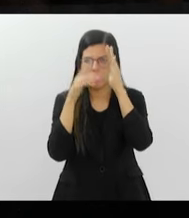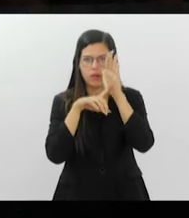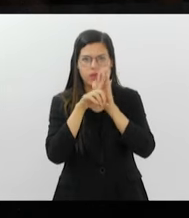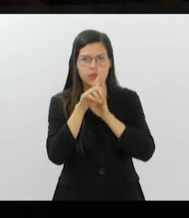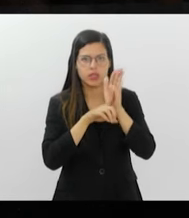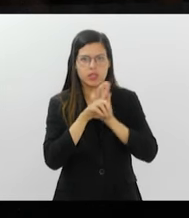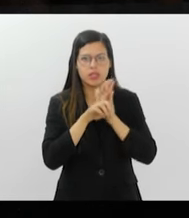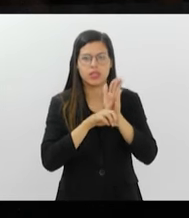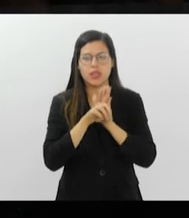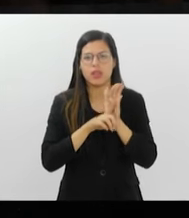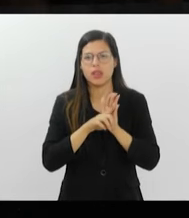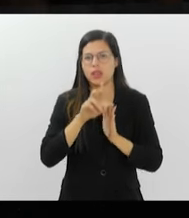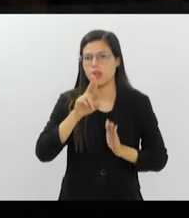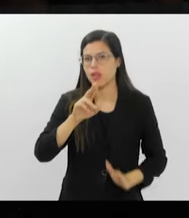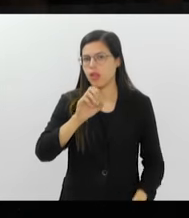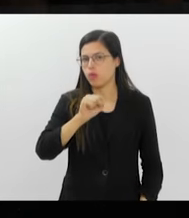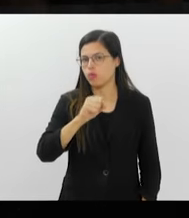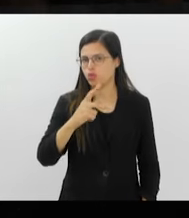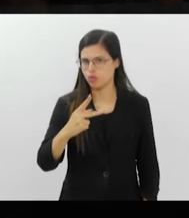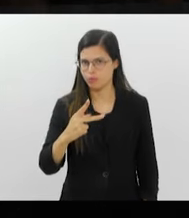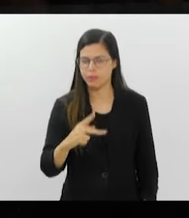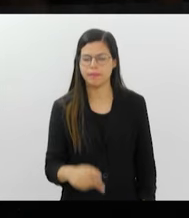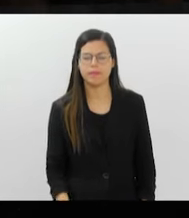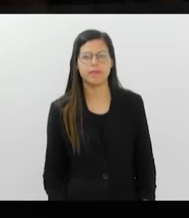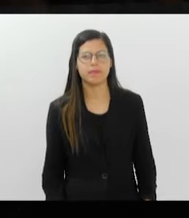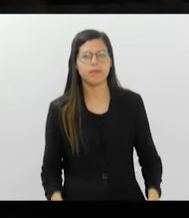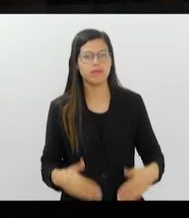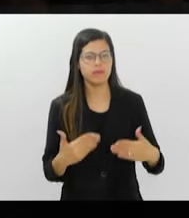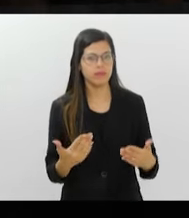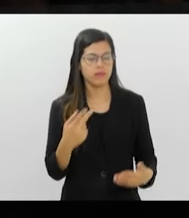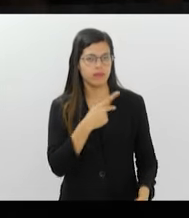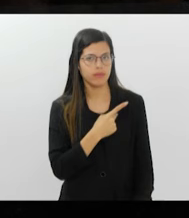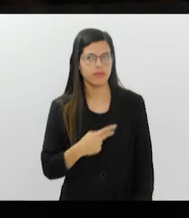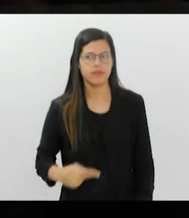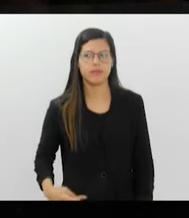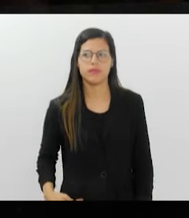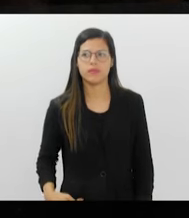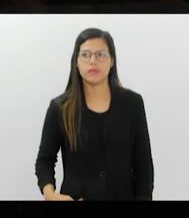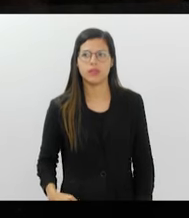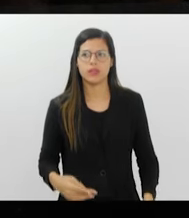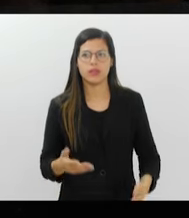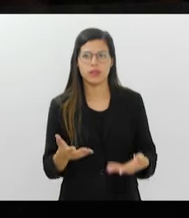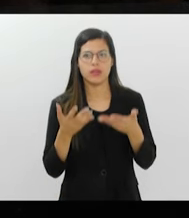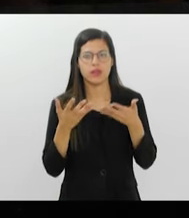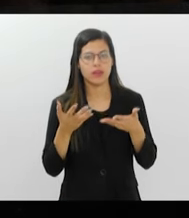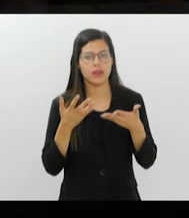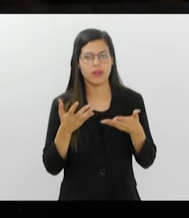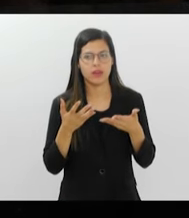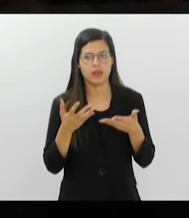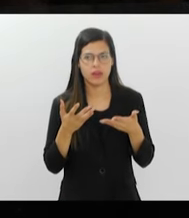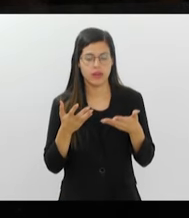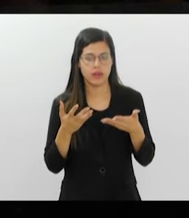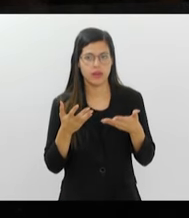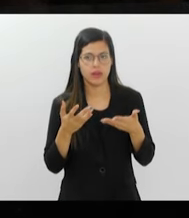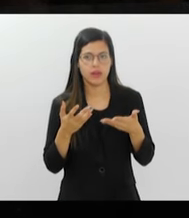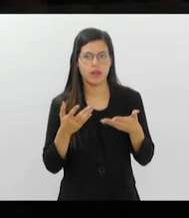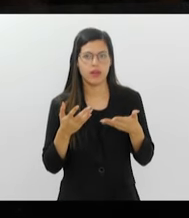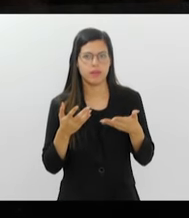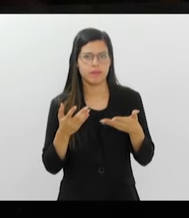USP. Dito isso, senhora Presidente, queria adentrar